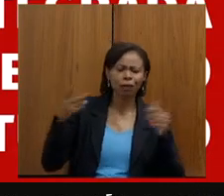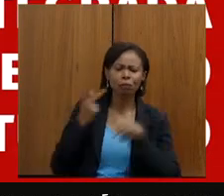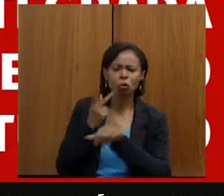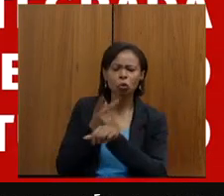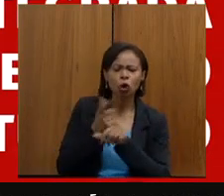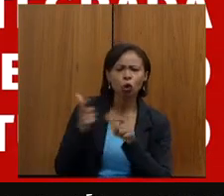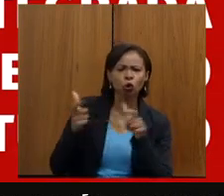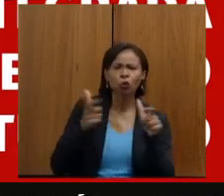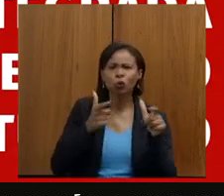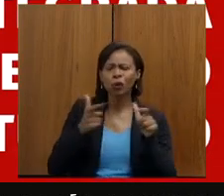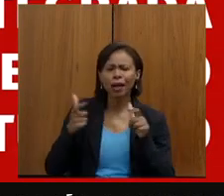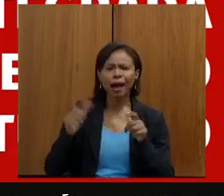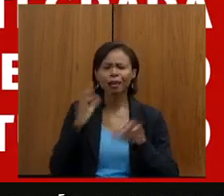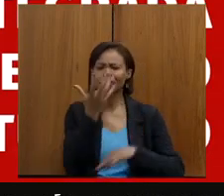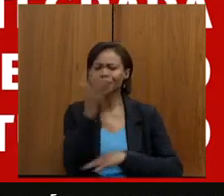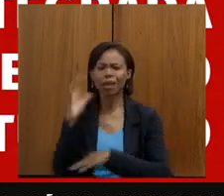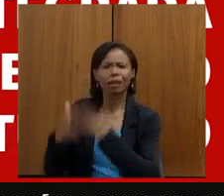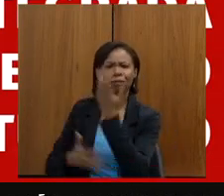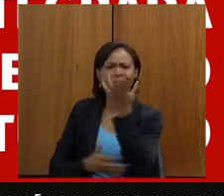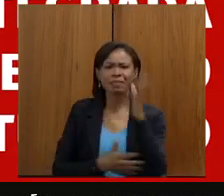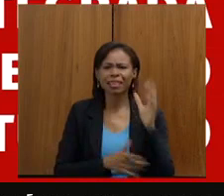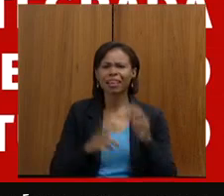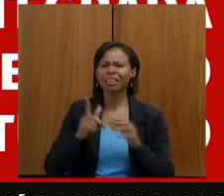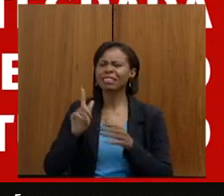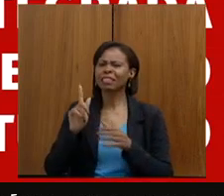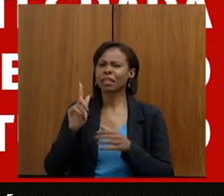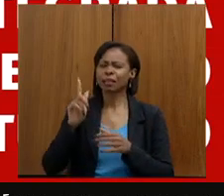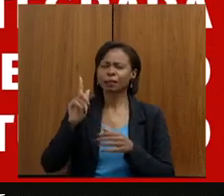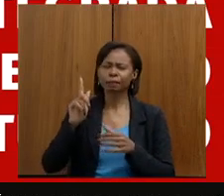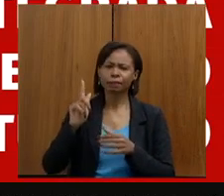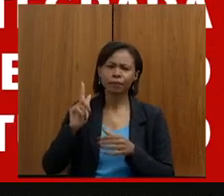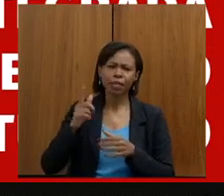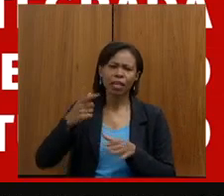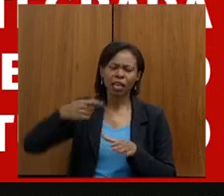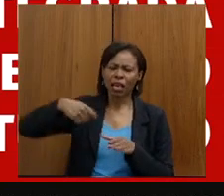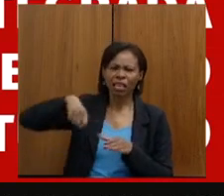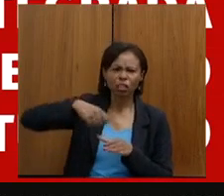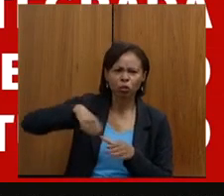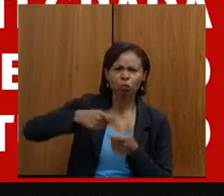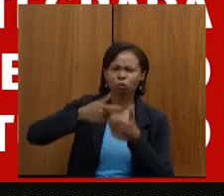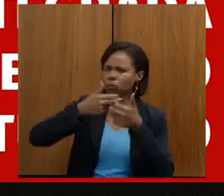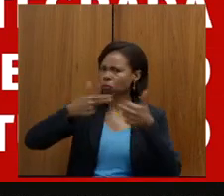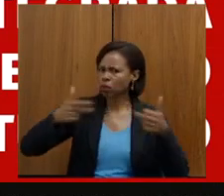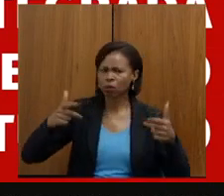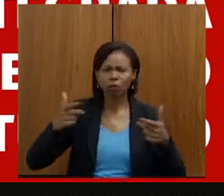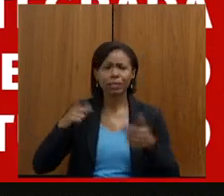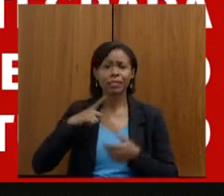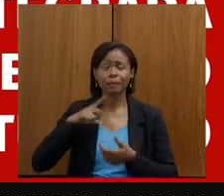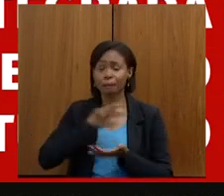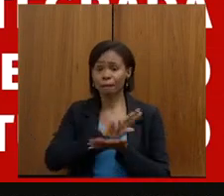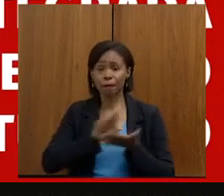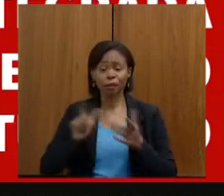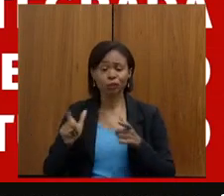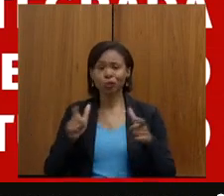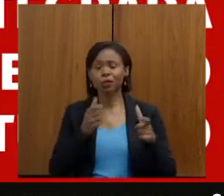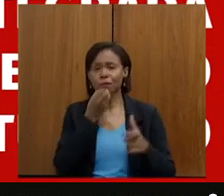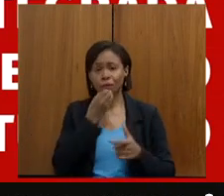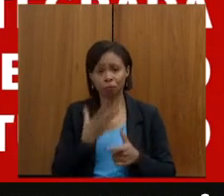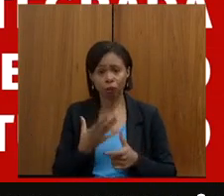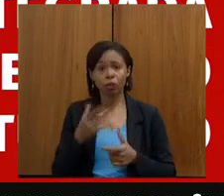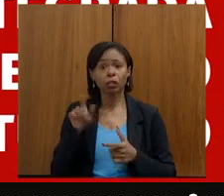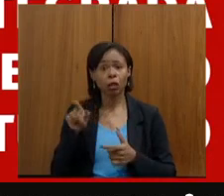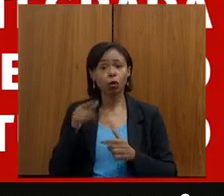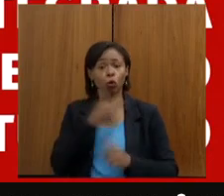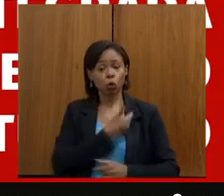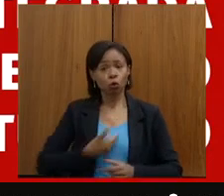e nós temos aqui beleza natural nós temos de gastronomia e dentro do como a gente falou do alinhamento estratégico do governo nós